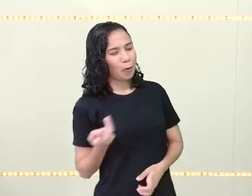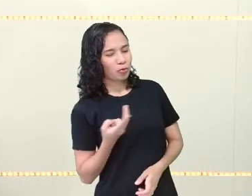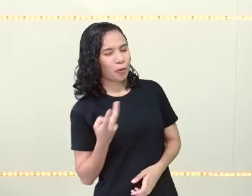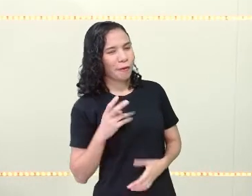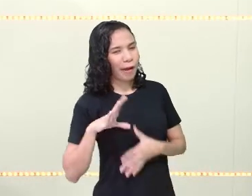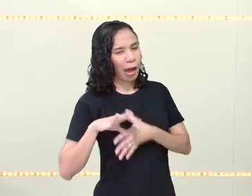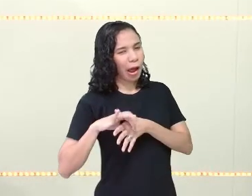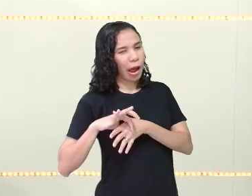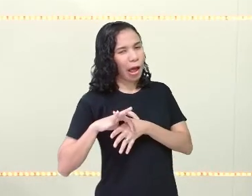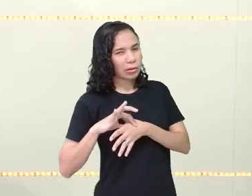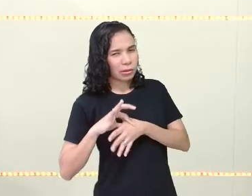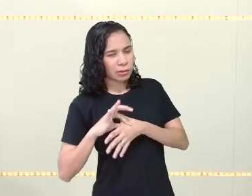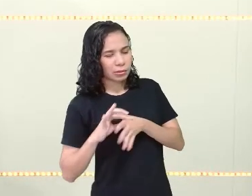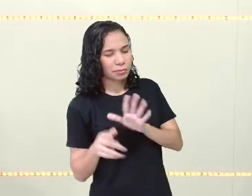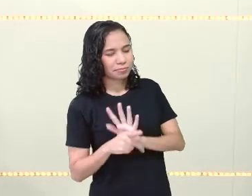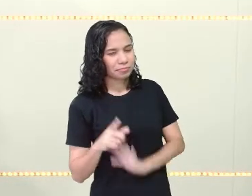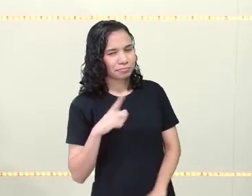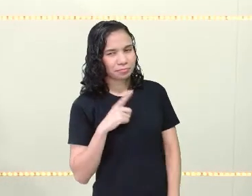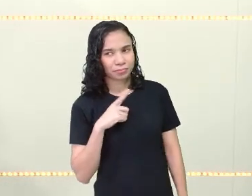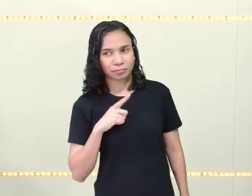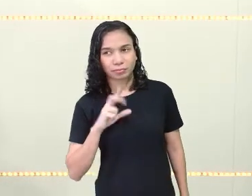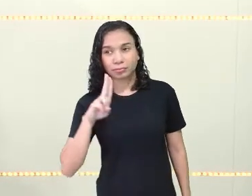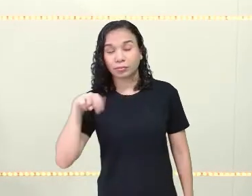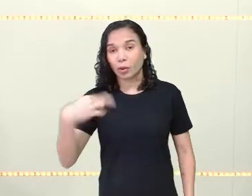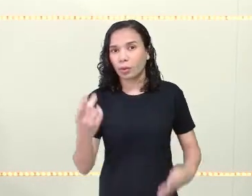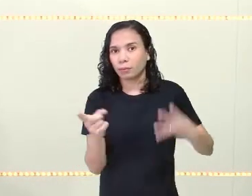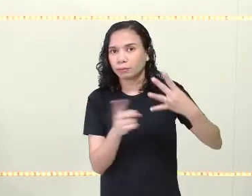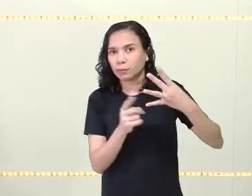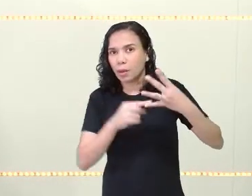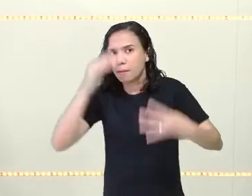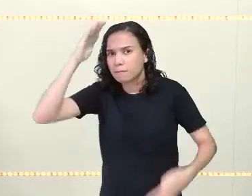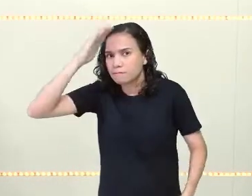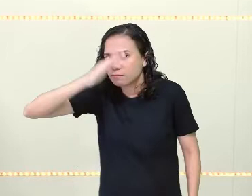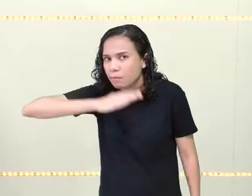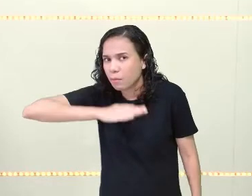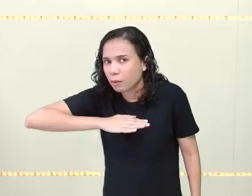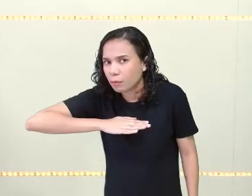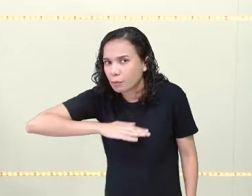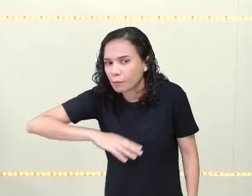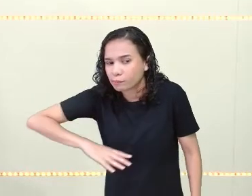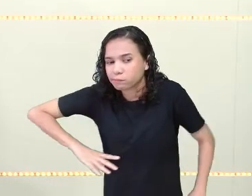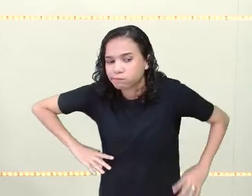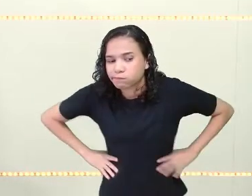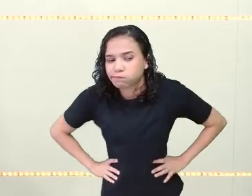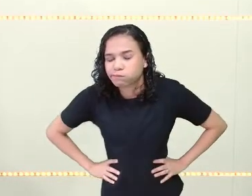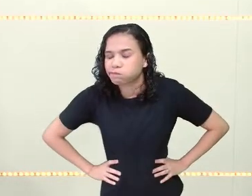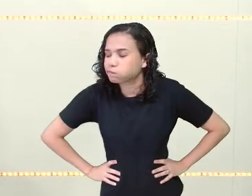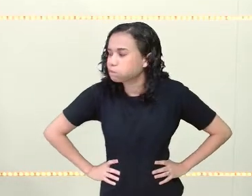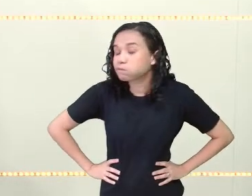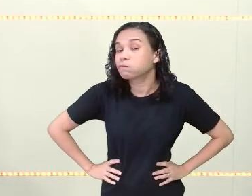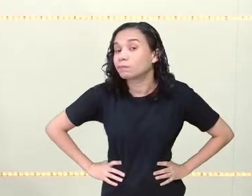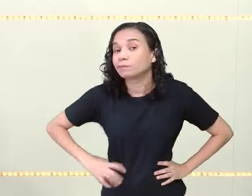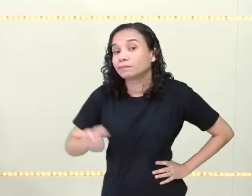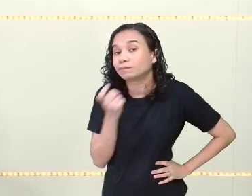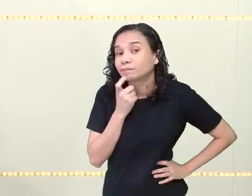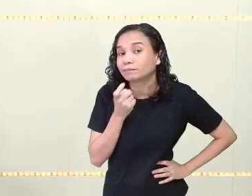ia conseguir ficar com os 2 pedaços de carne. Ou ele foi maldoso. E aí, o que é que vocês acham?